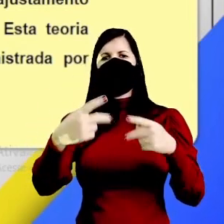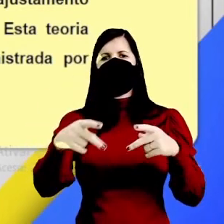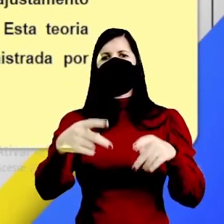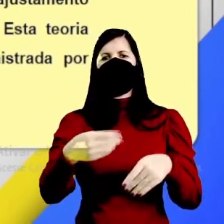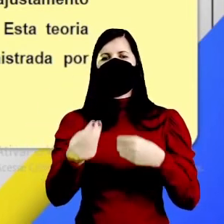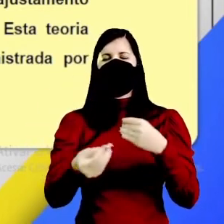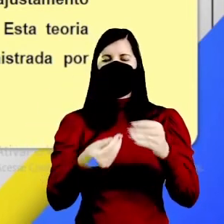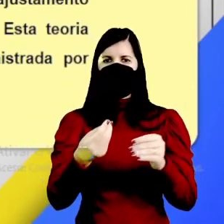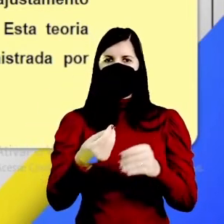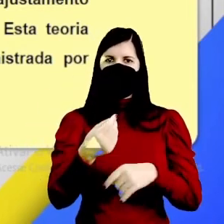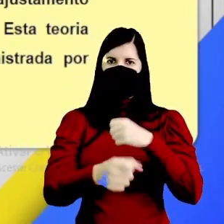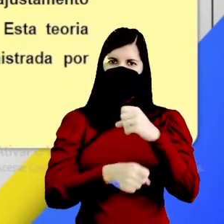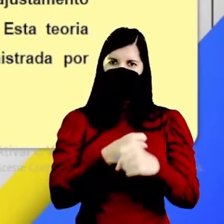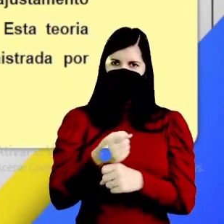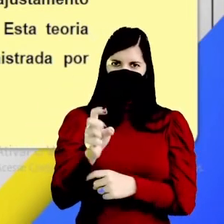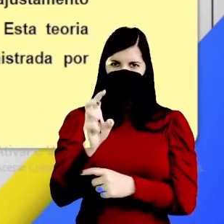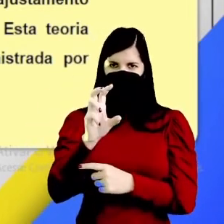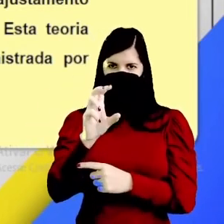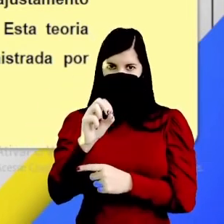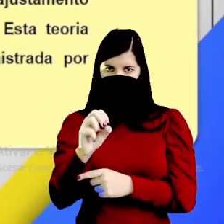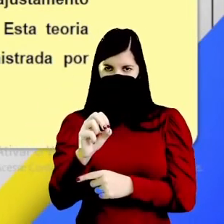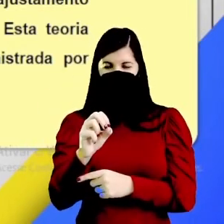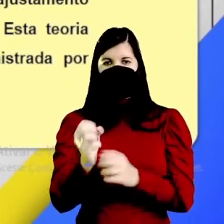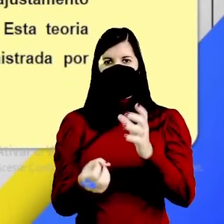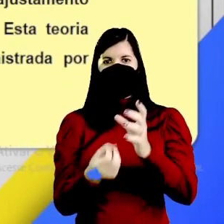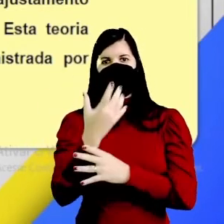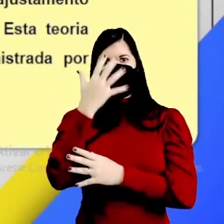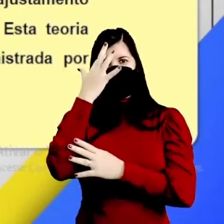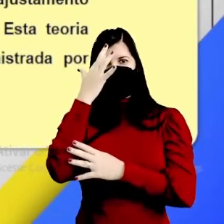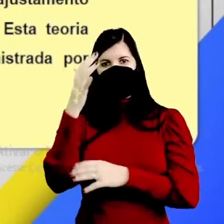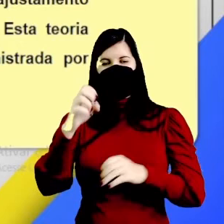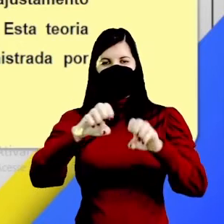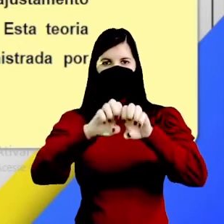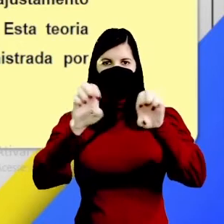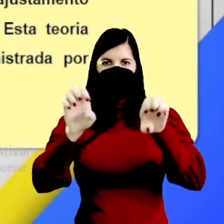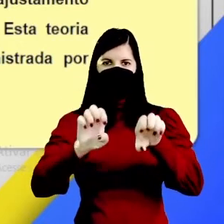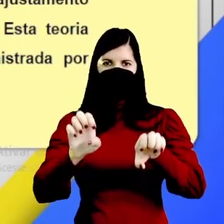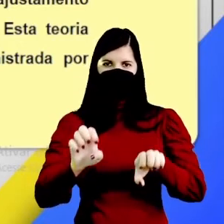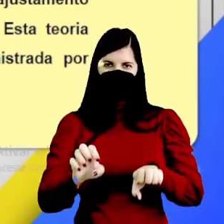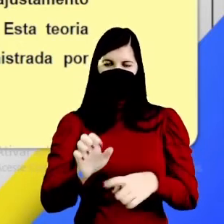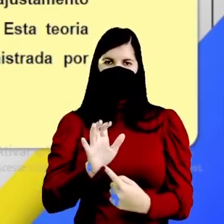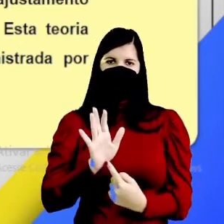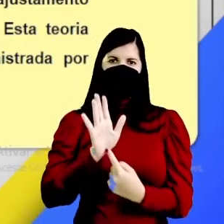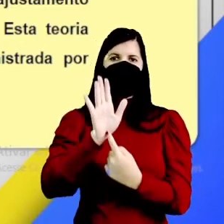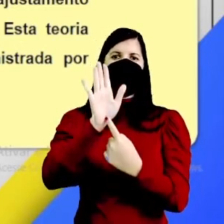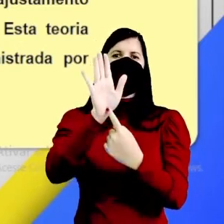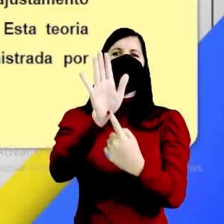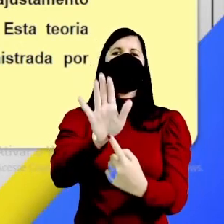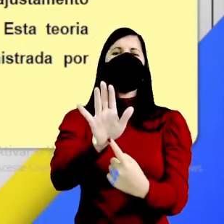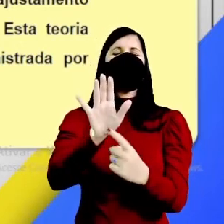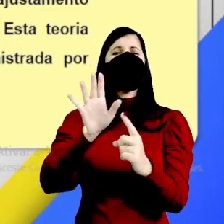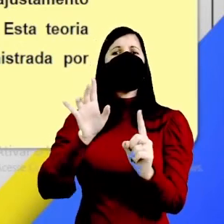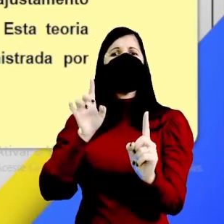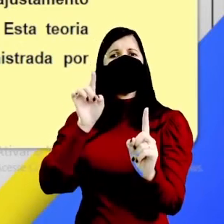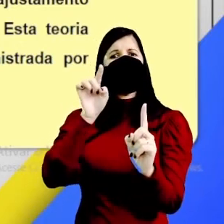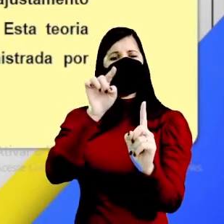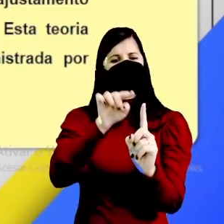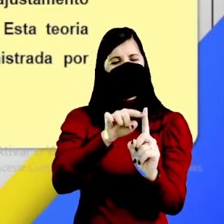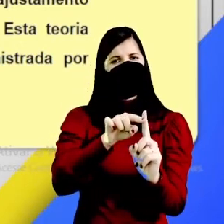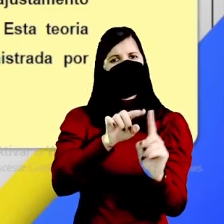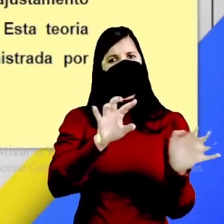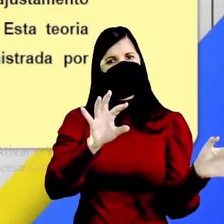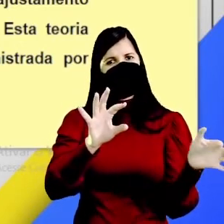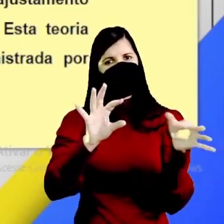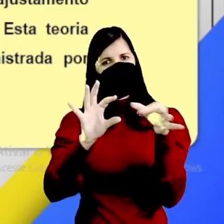na década de 50, foi desenvolvida a teoria estruturalista, que apresentava como objetivo principal a associação